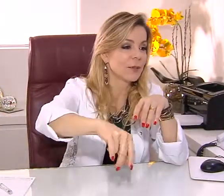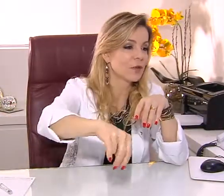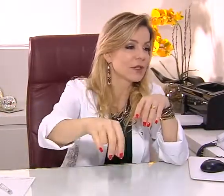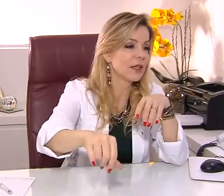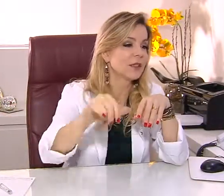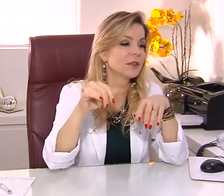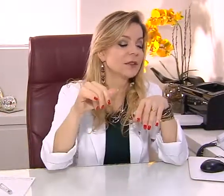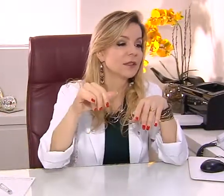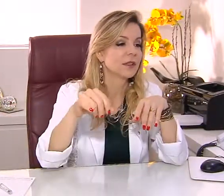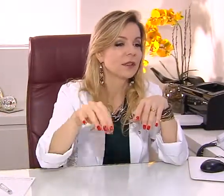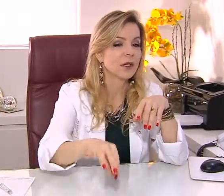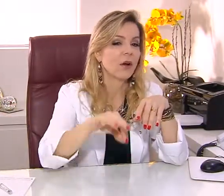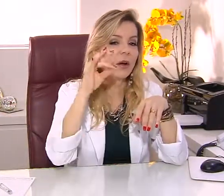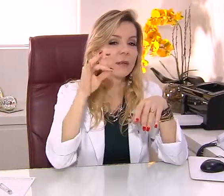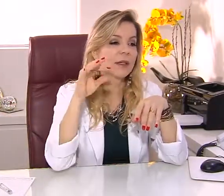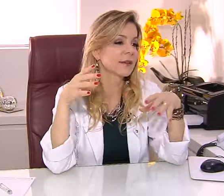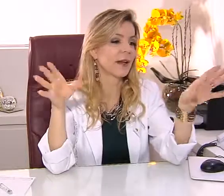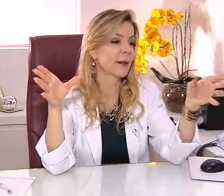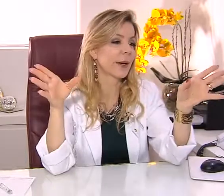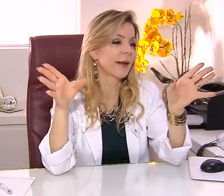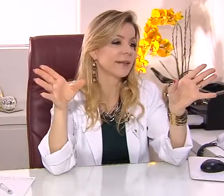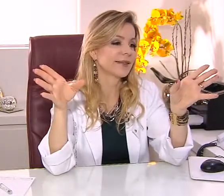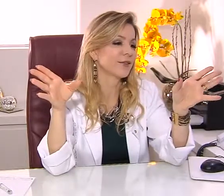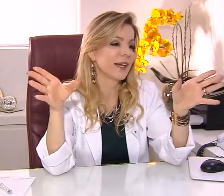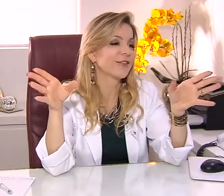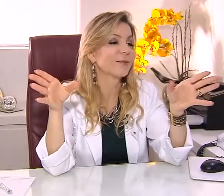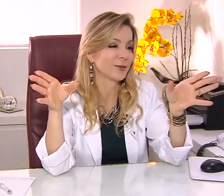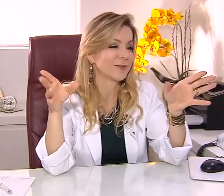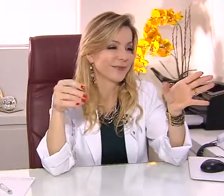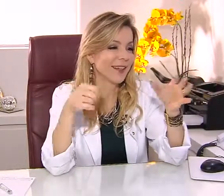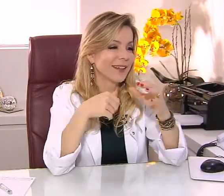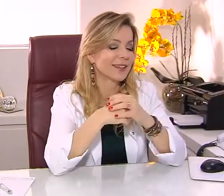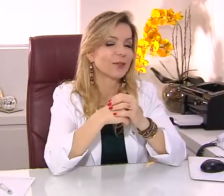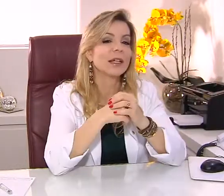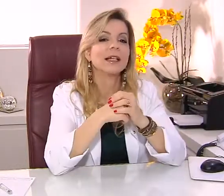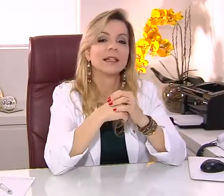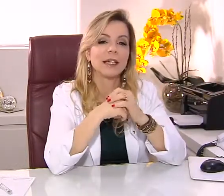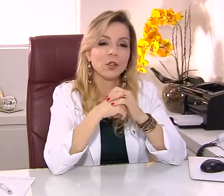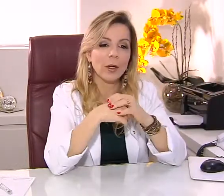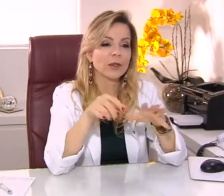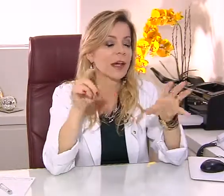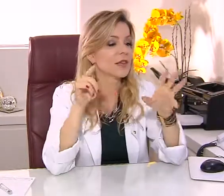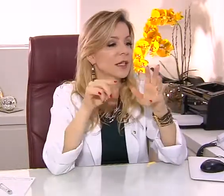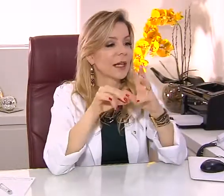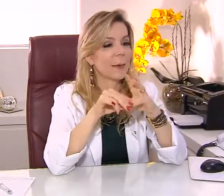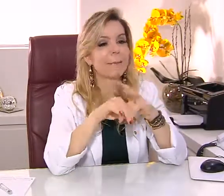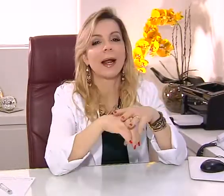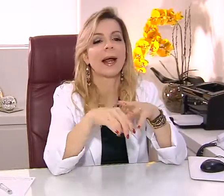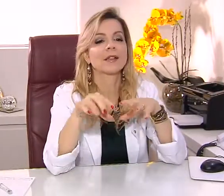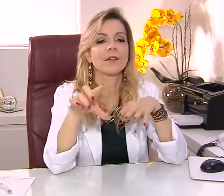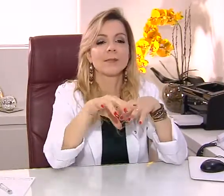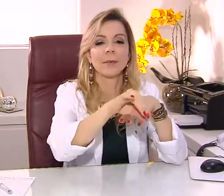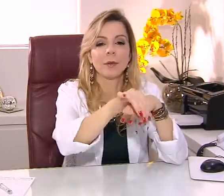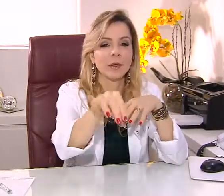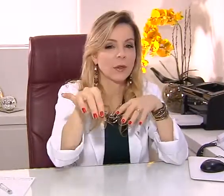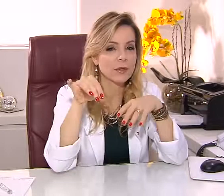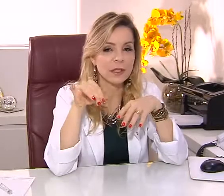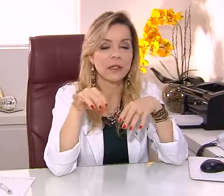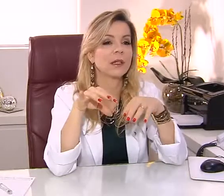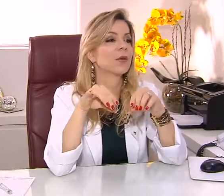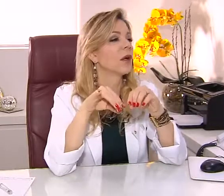espreme um limãozinho, come e tá lá na praia e não vai lavar a mão, né? Então tem que tomar cuidado se você tá na praia, você vai